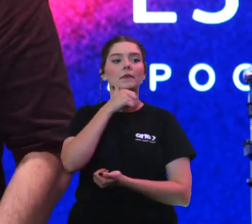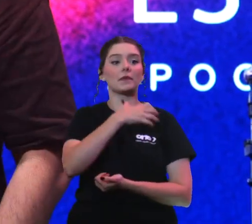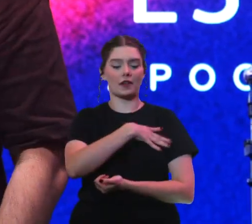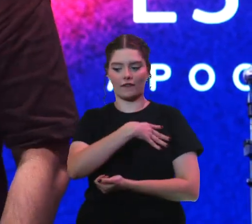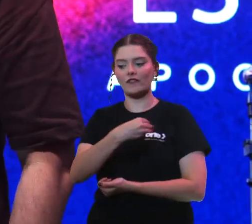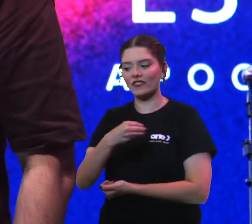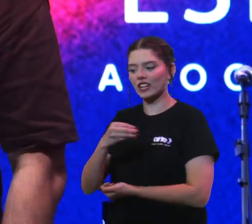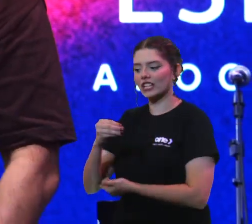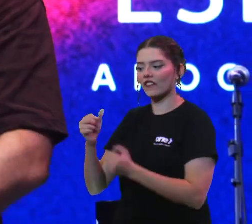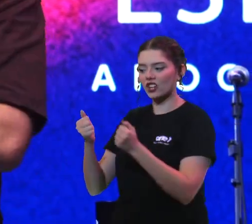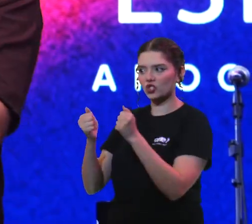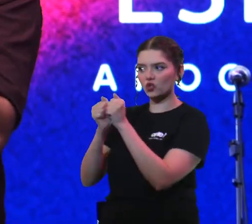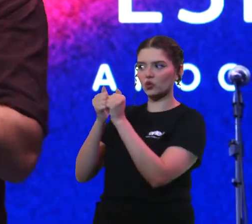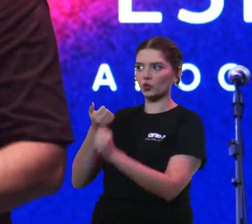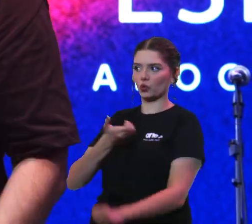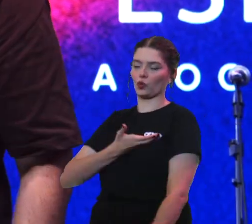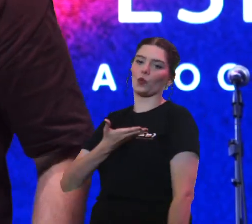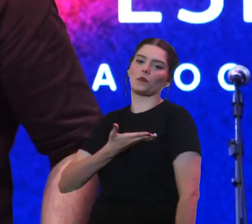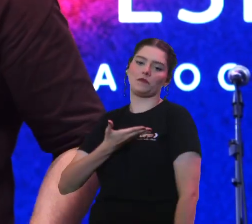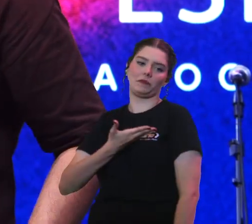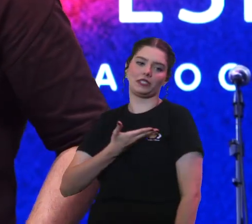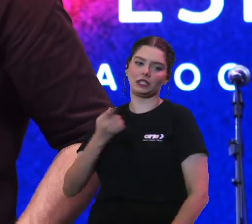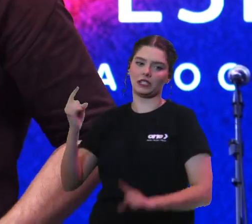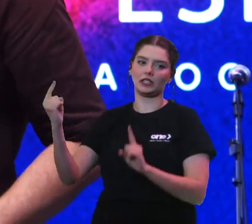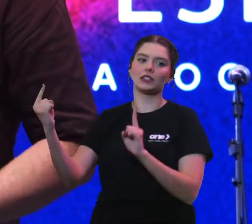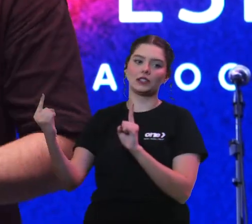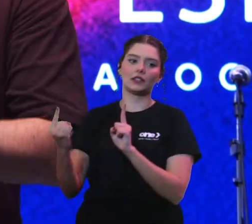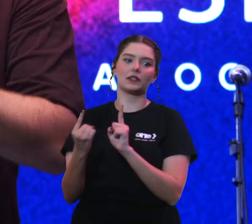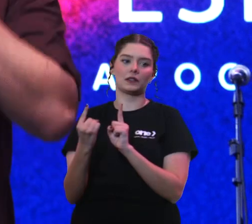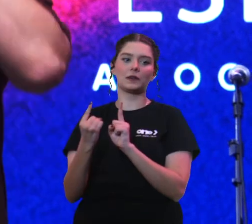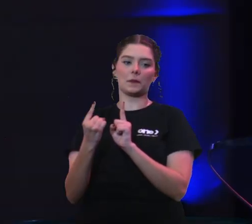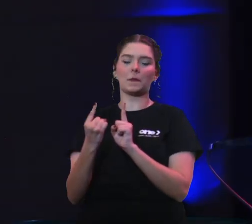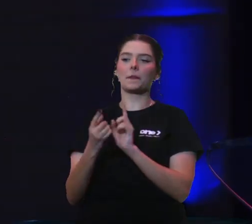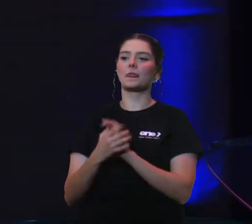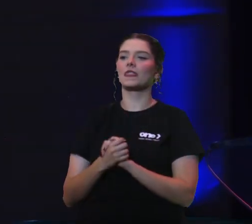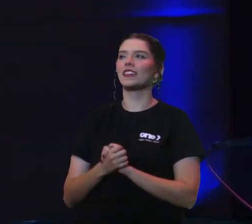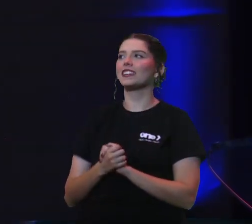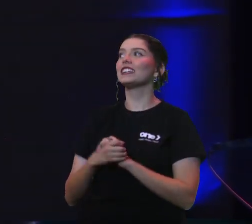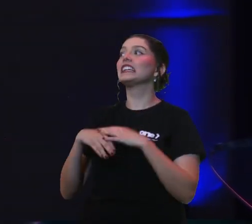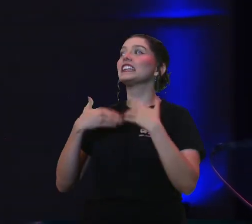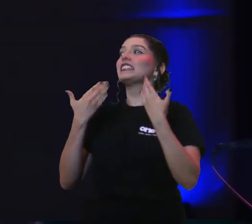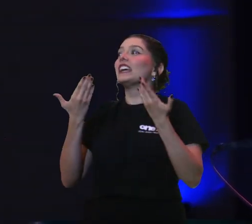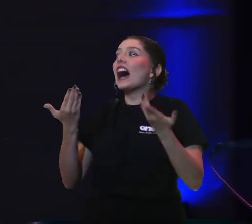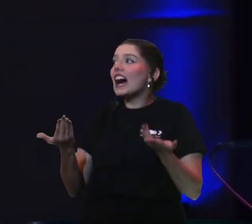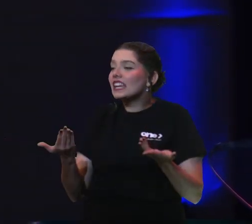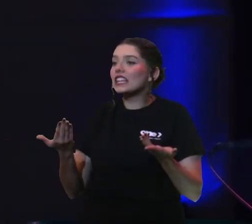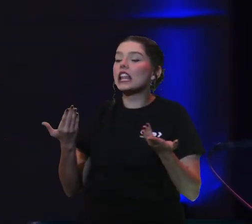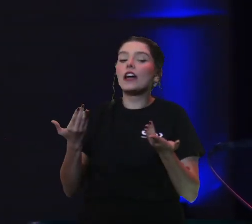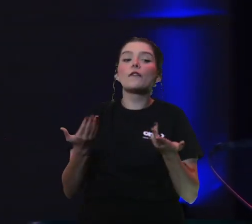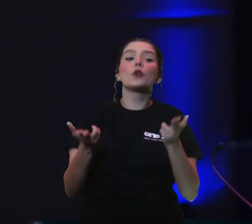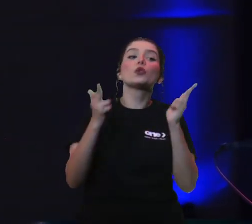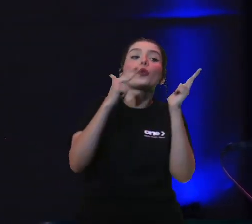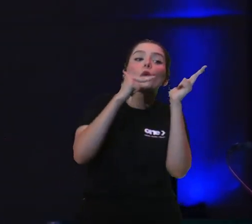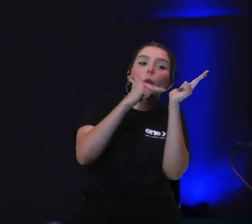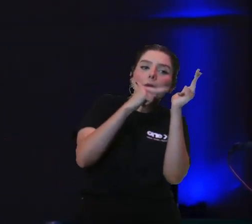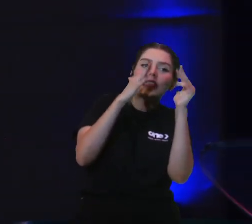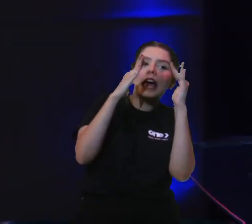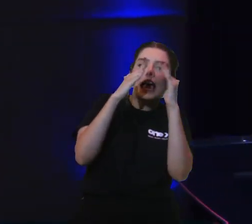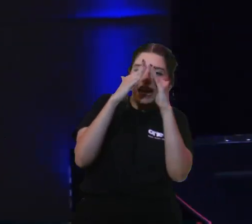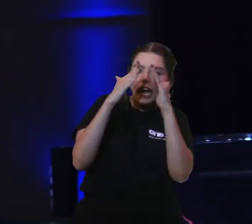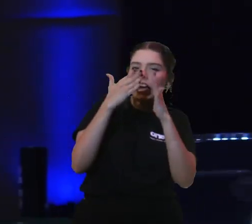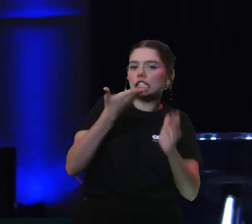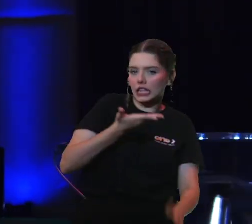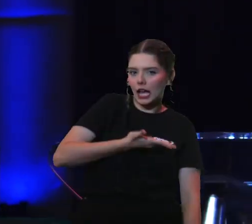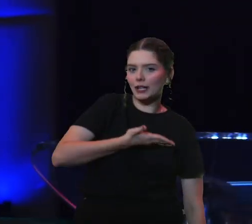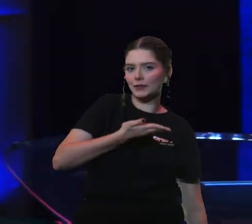que ela nasceu, né? Porque é muito antiga, tem 4 anos de amizade já, tadinha. E aí, ela foi dormir na casa da amiguinha, que já são amigas há